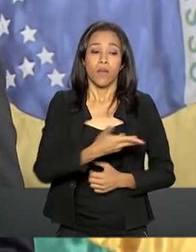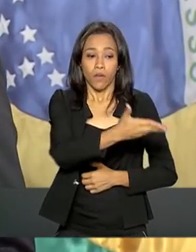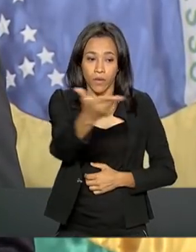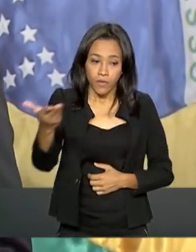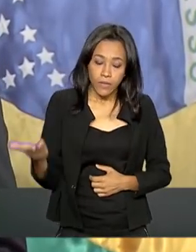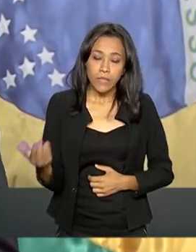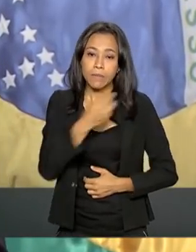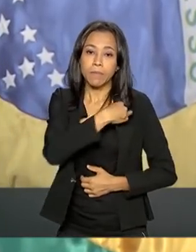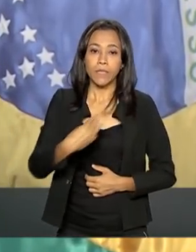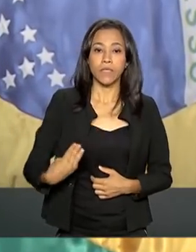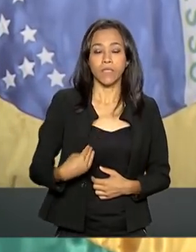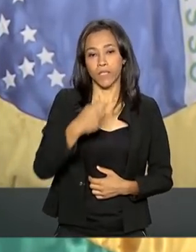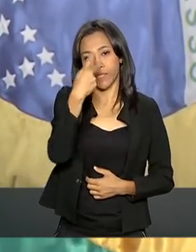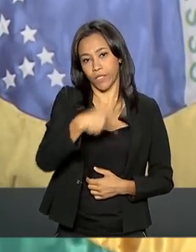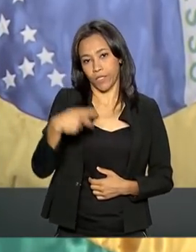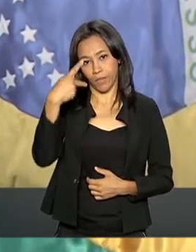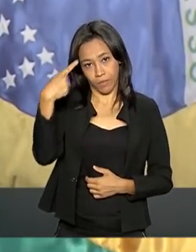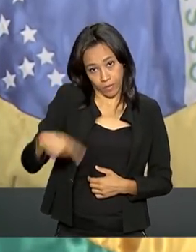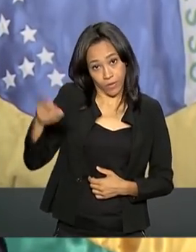ministros do Brasil,